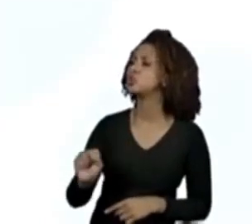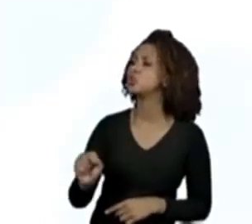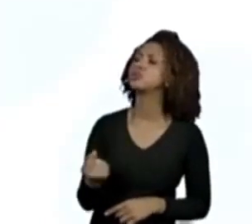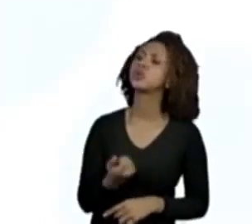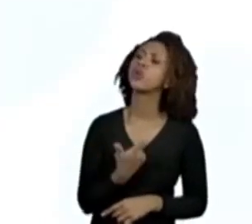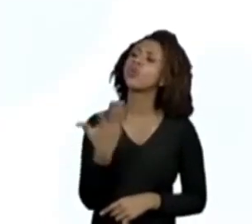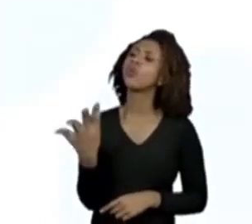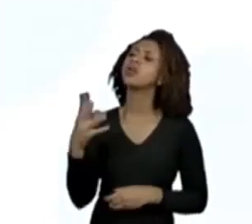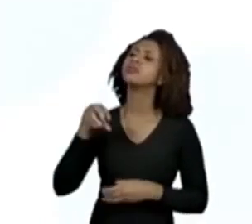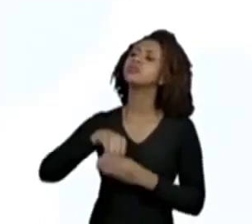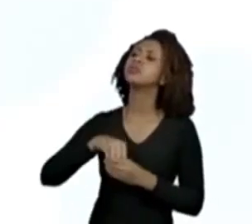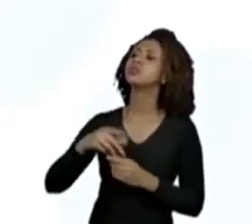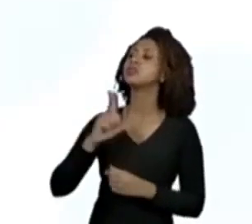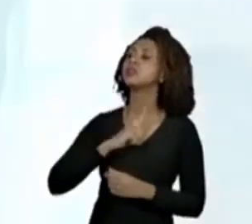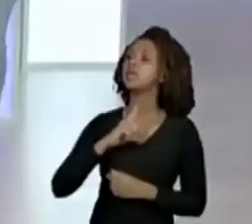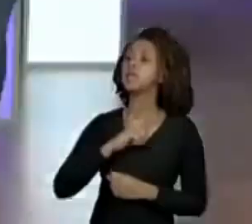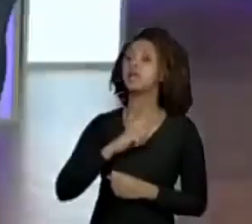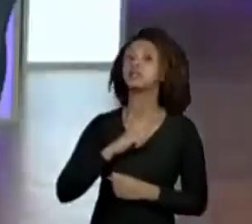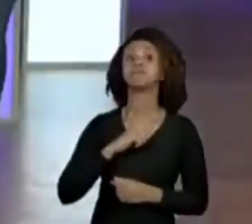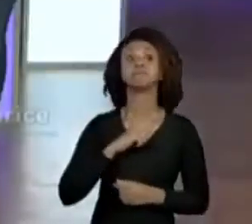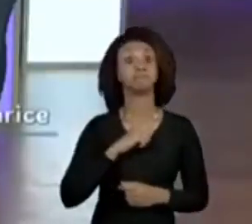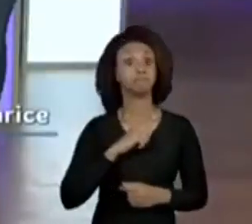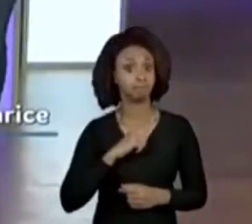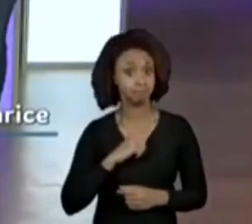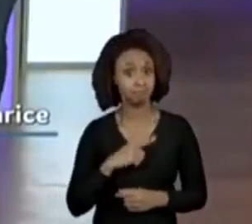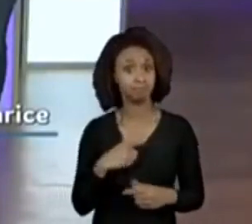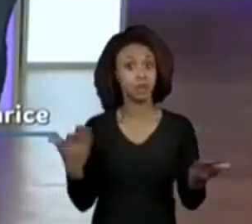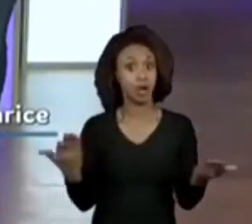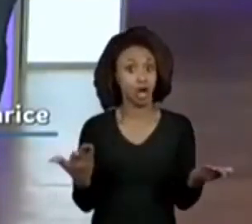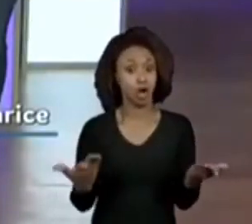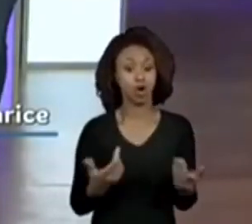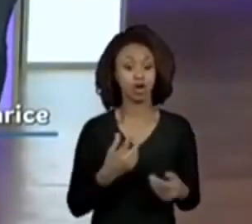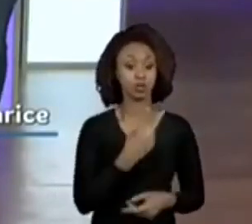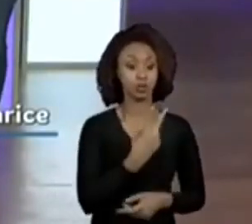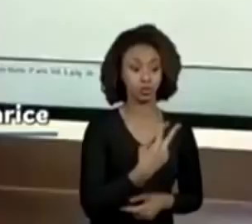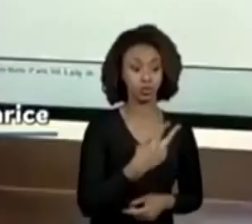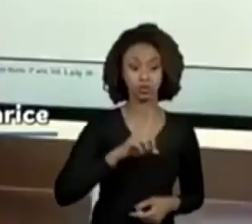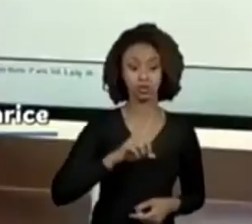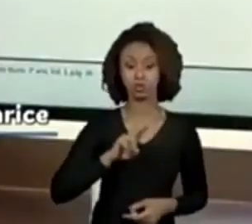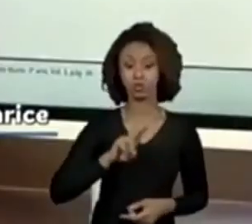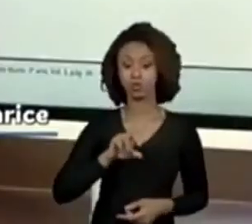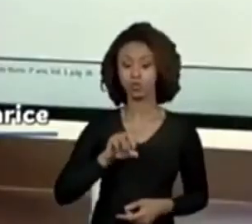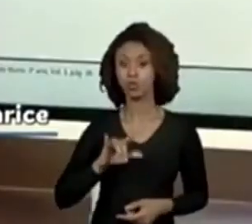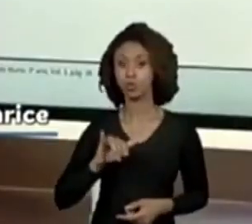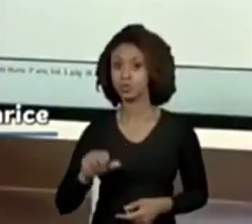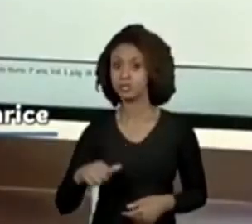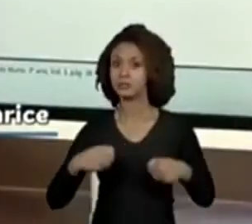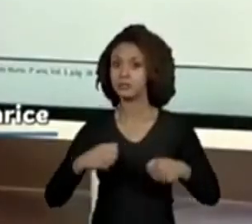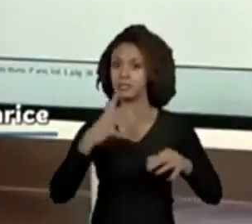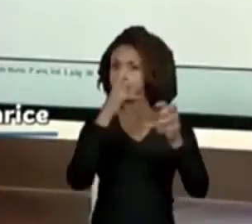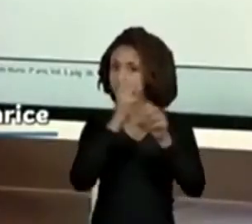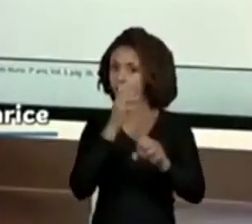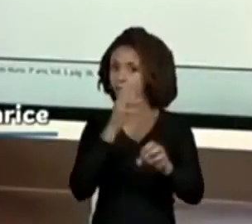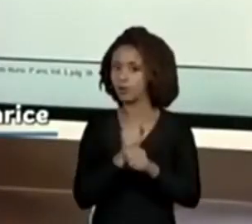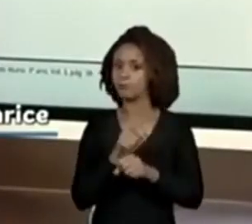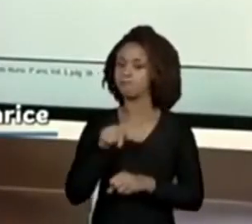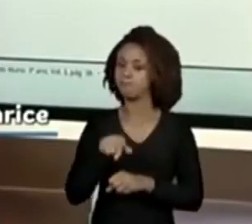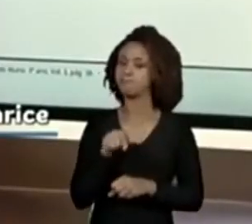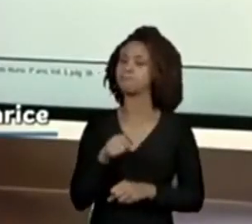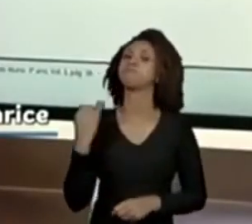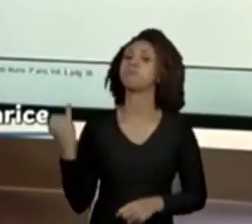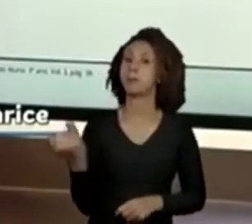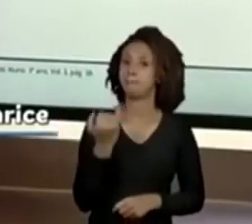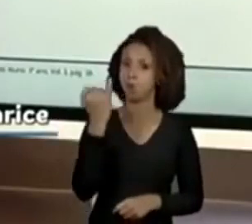a quantidade de laranjas em duas dúzias. São informações do problema que são